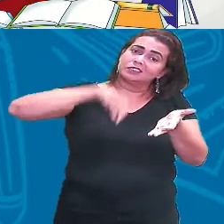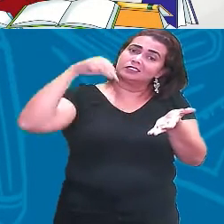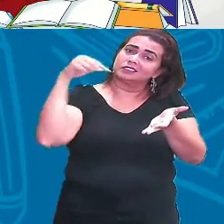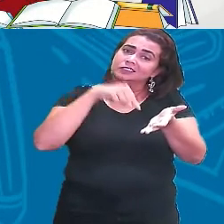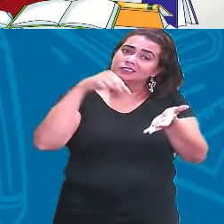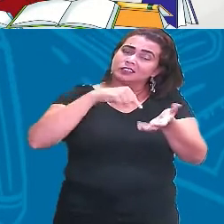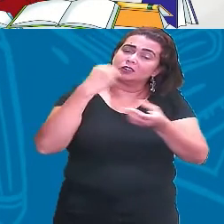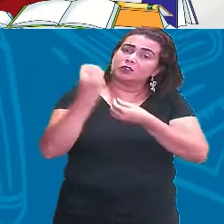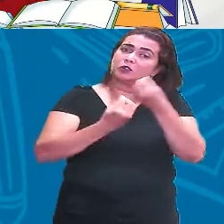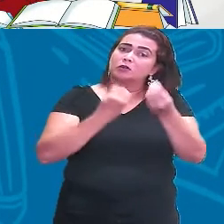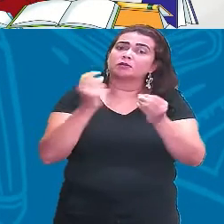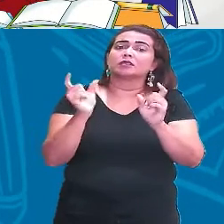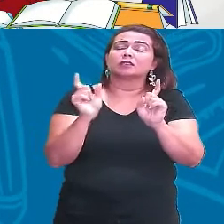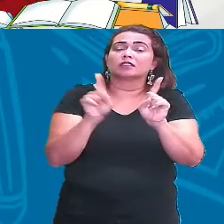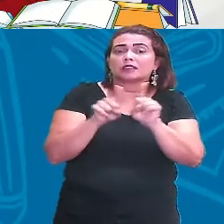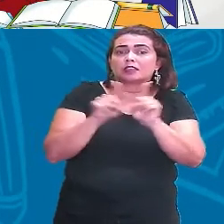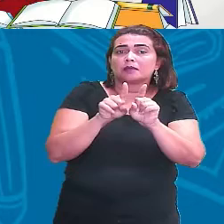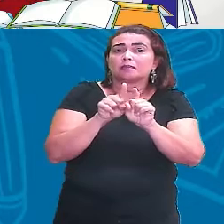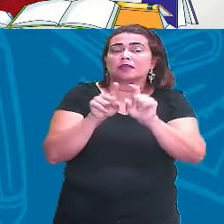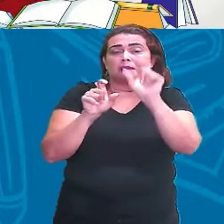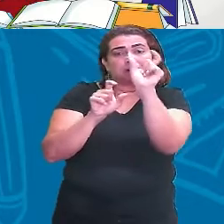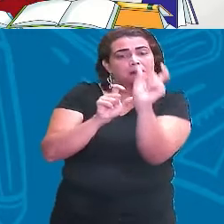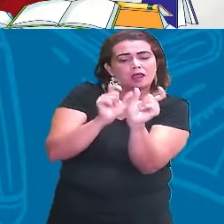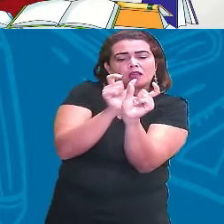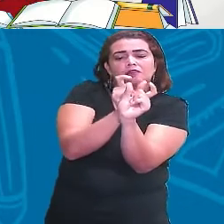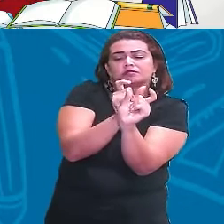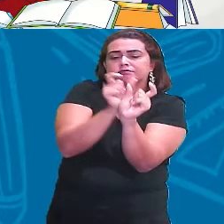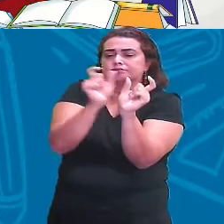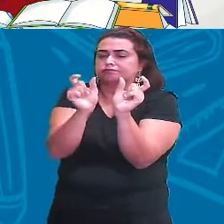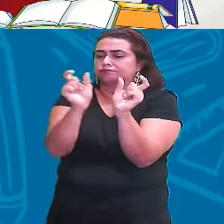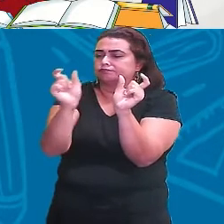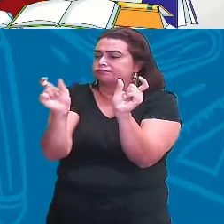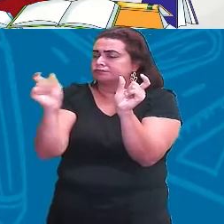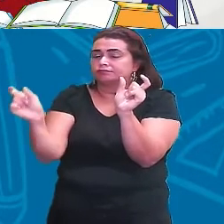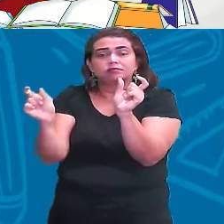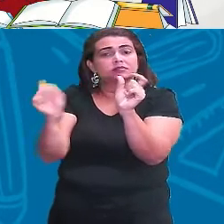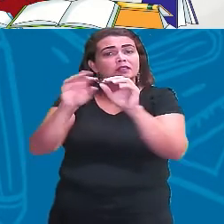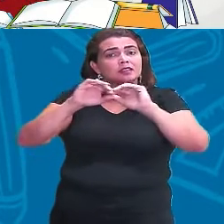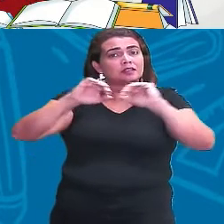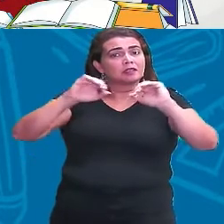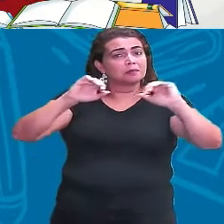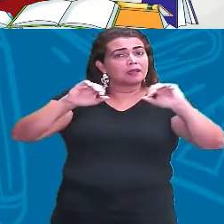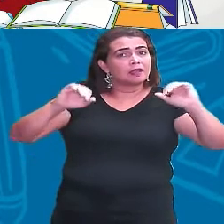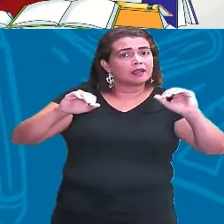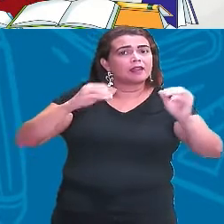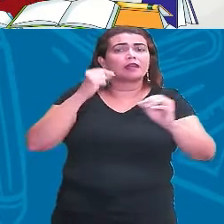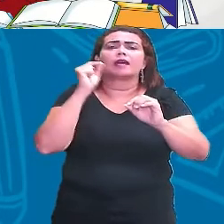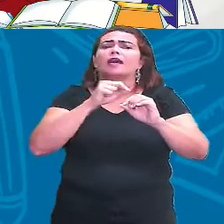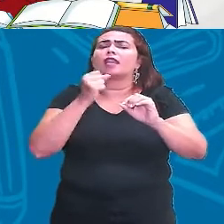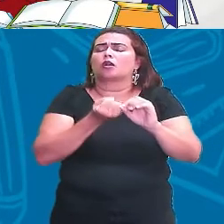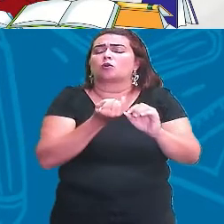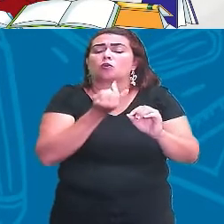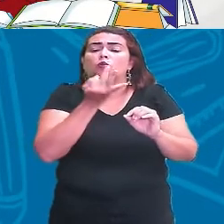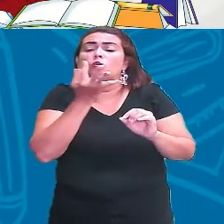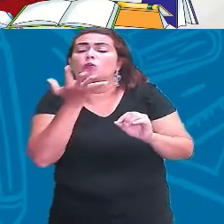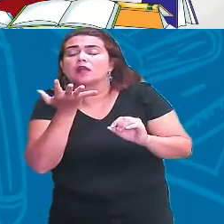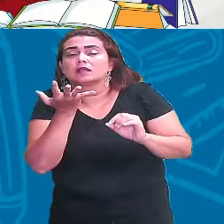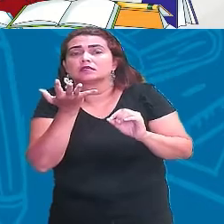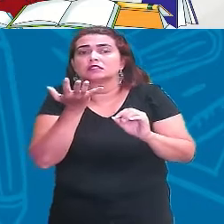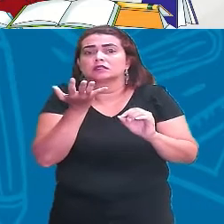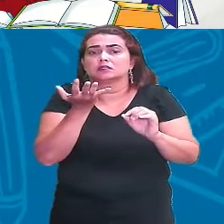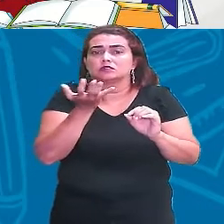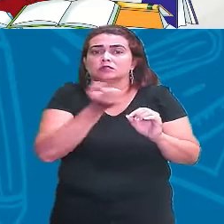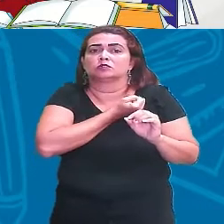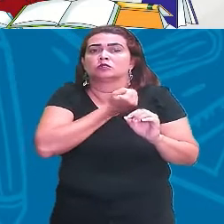de separação também silábica das palavras, classificando elas, tá? Quanto ao número de sílabas. E